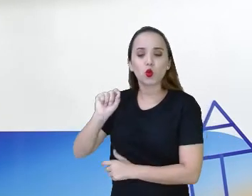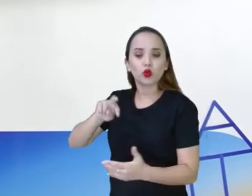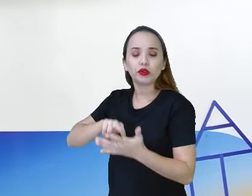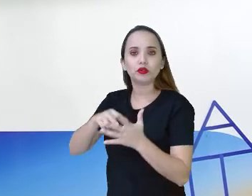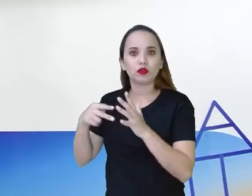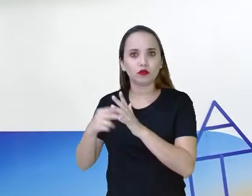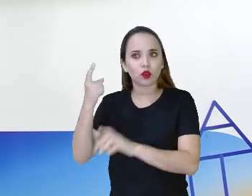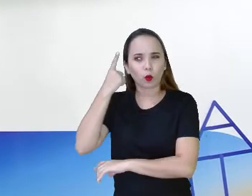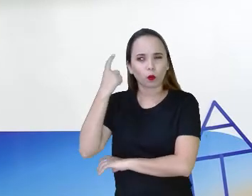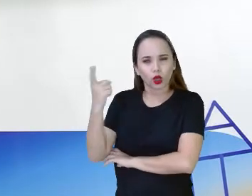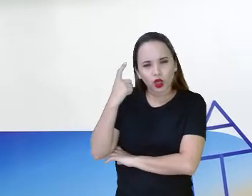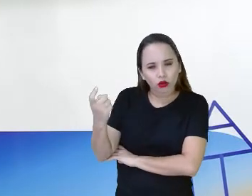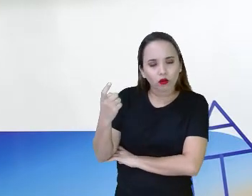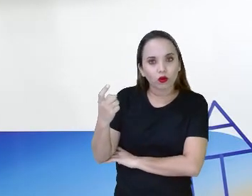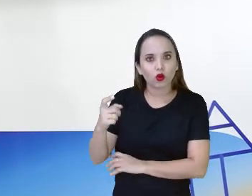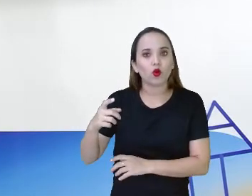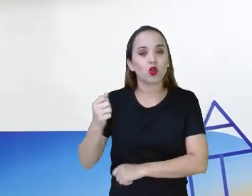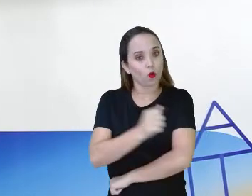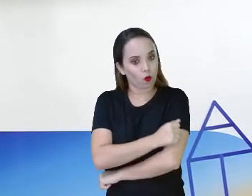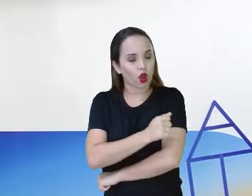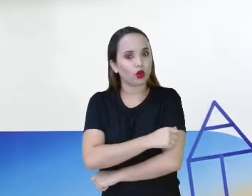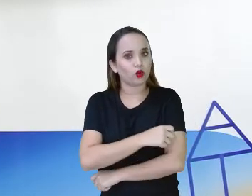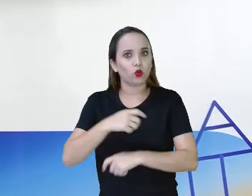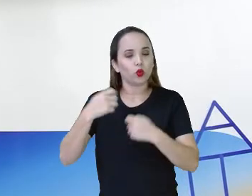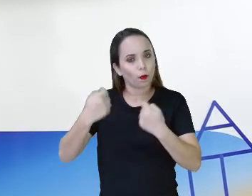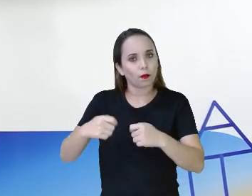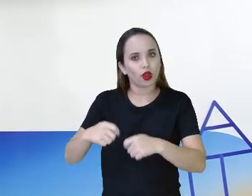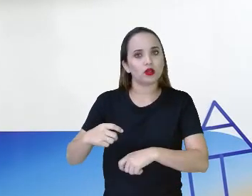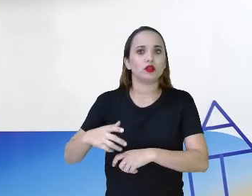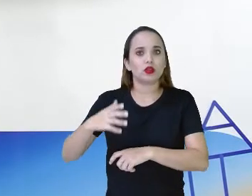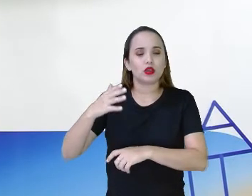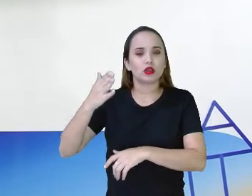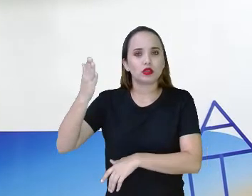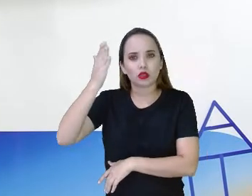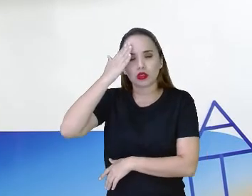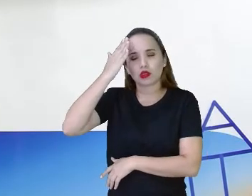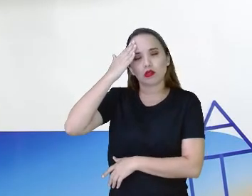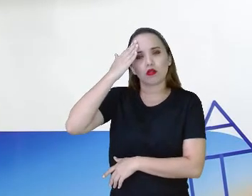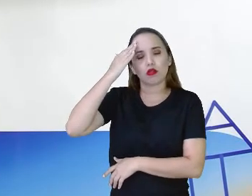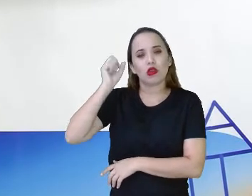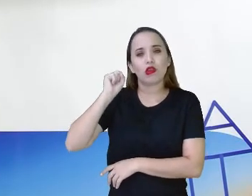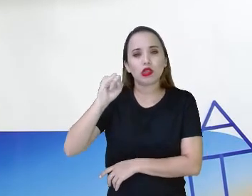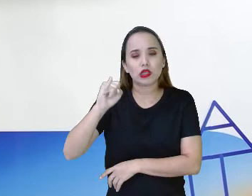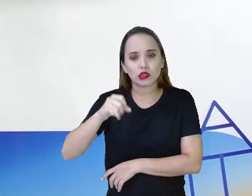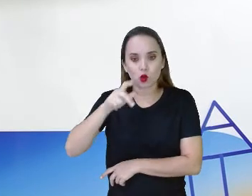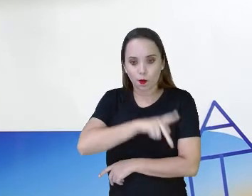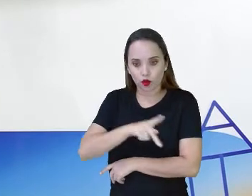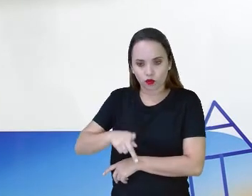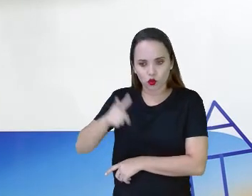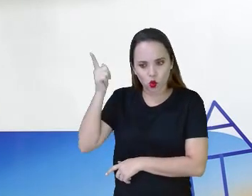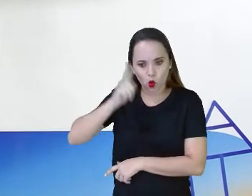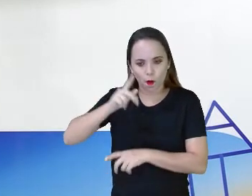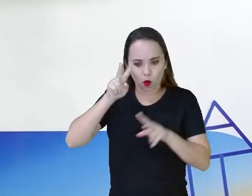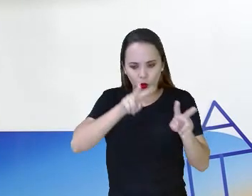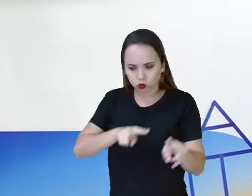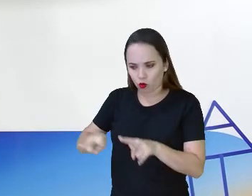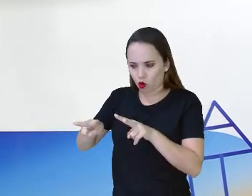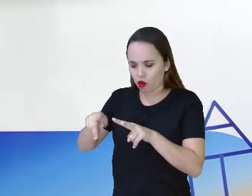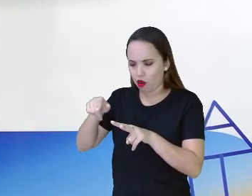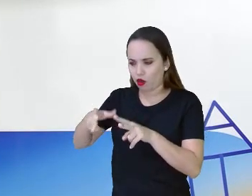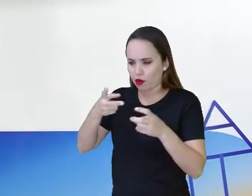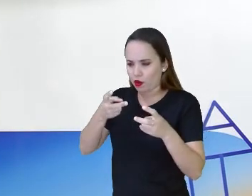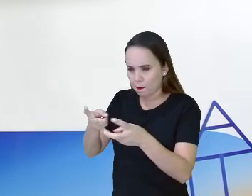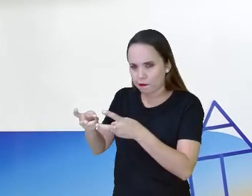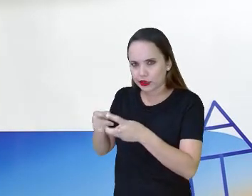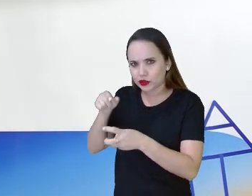o estudante, ele consegue fazer se a audição dele está fazendo esses reconhecimentos,